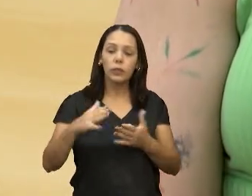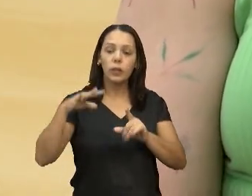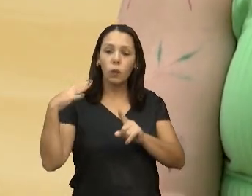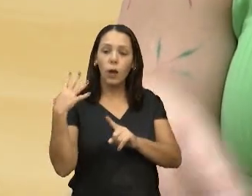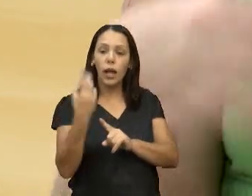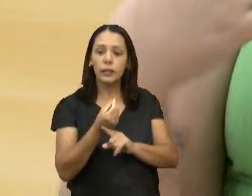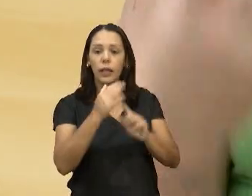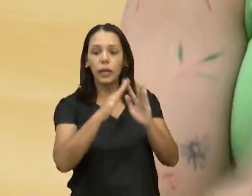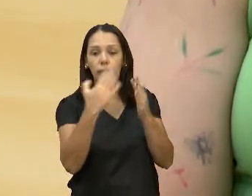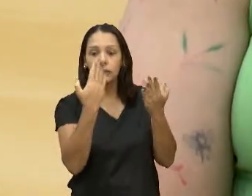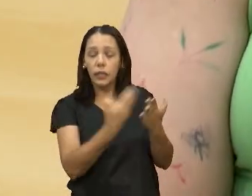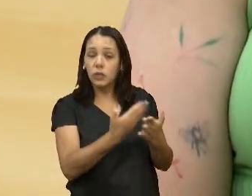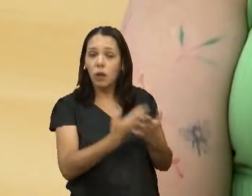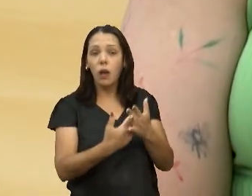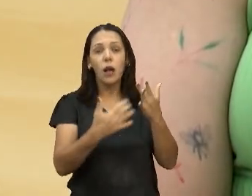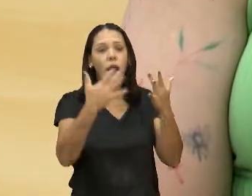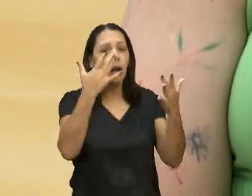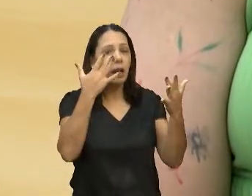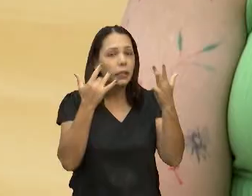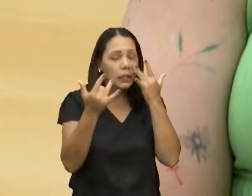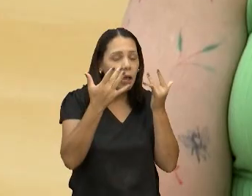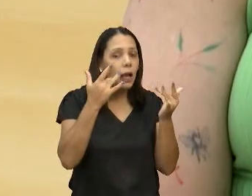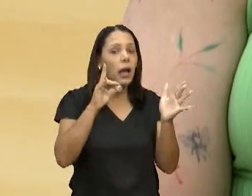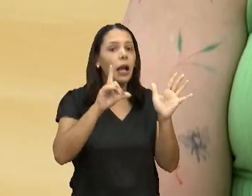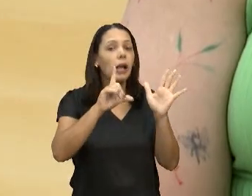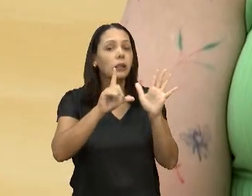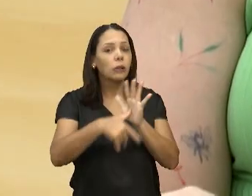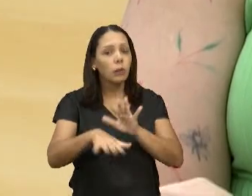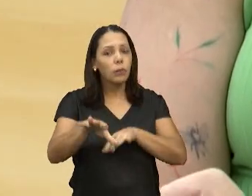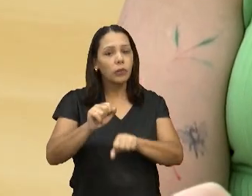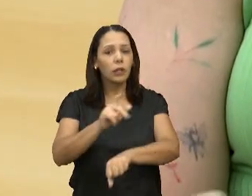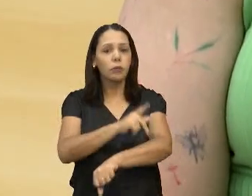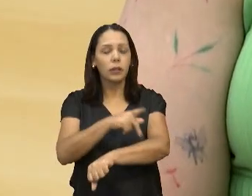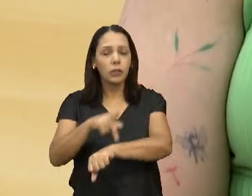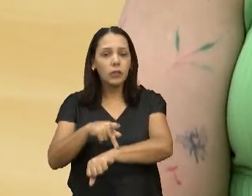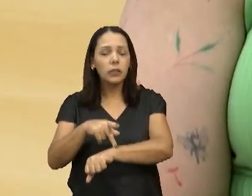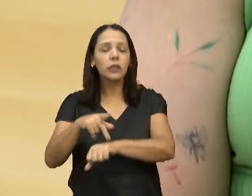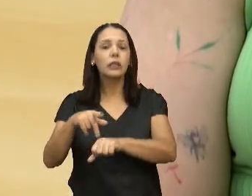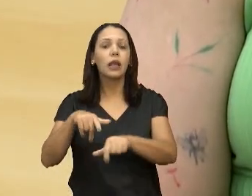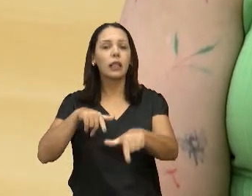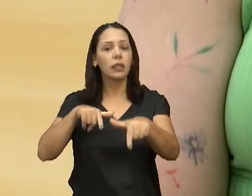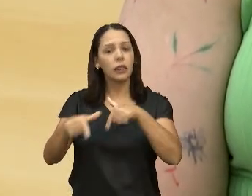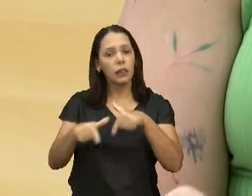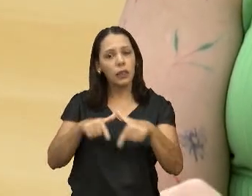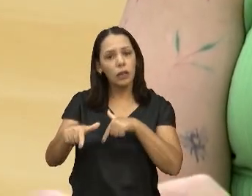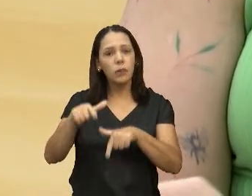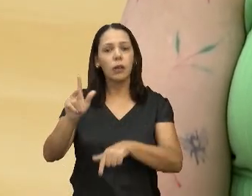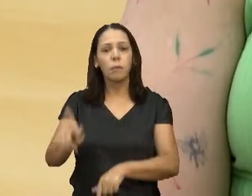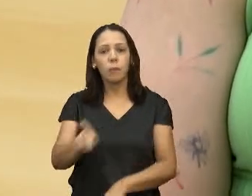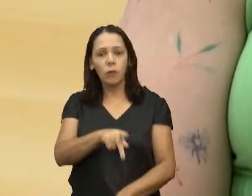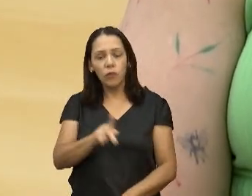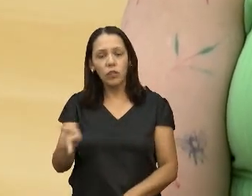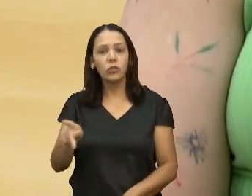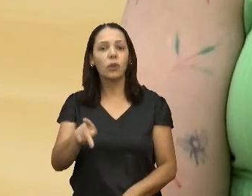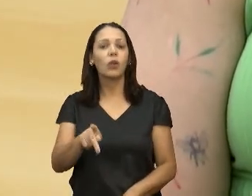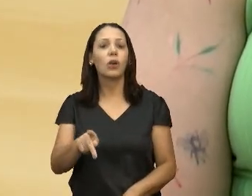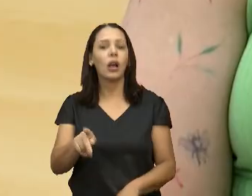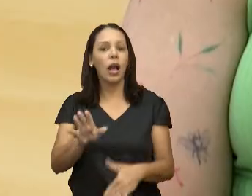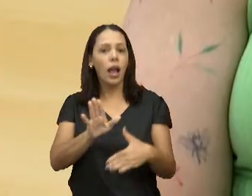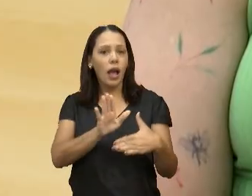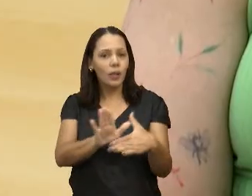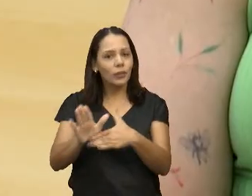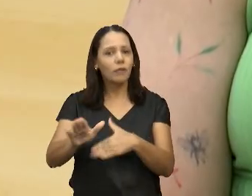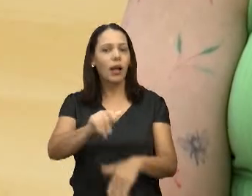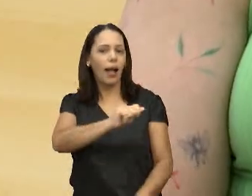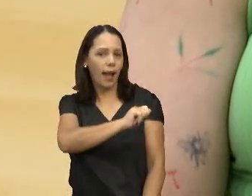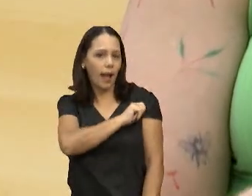na escola, fazendo teatros escolares, depois eu me formei em pedagogia, trabalhei como professora, então proporcionava aos alunos